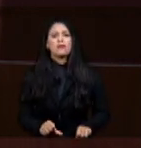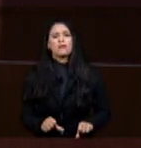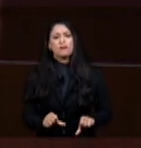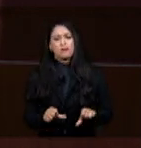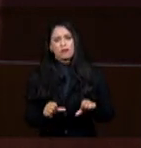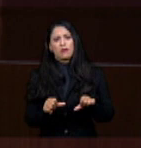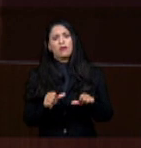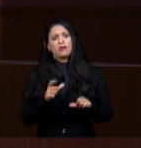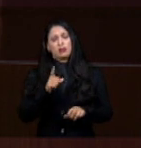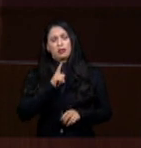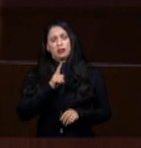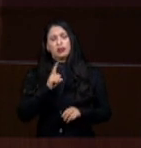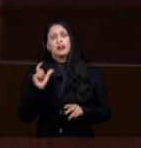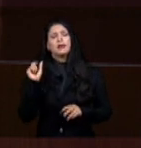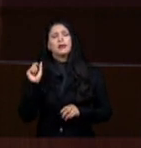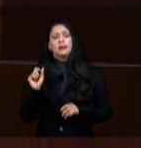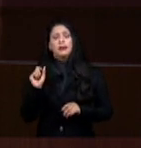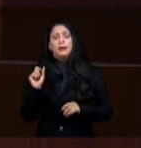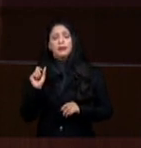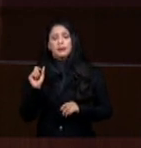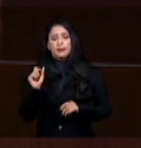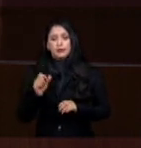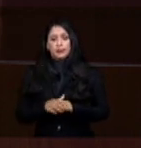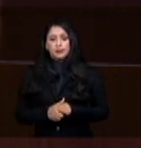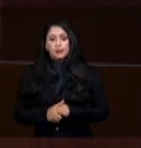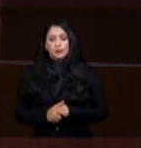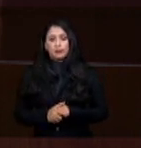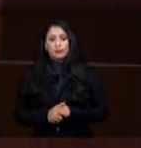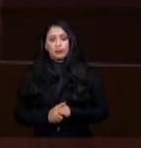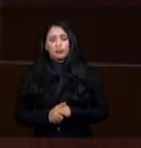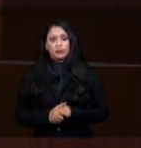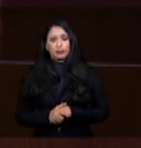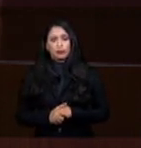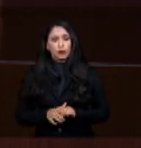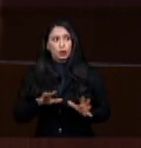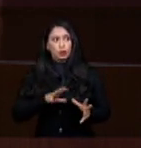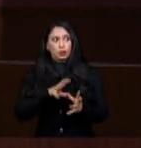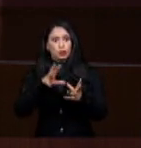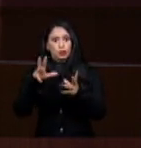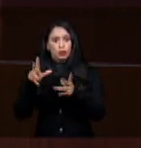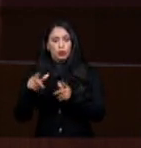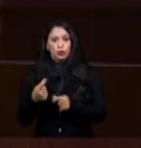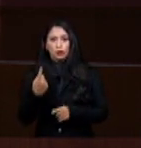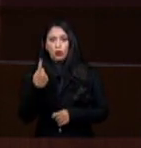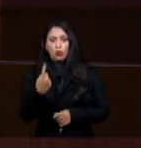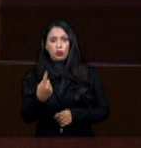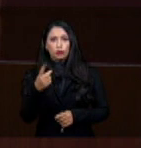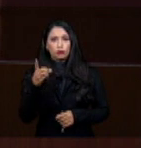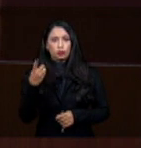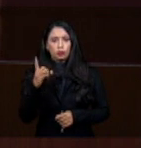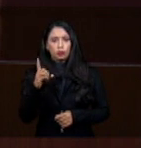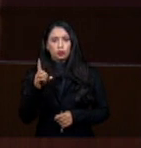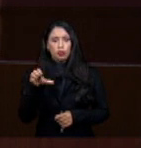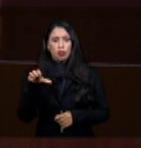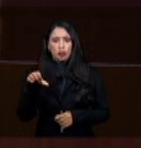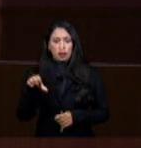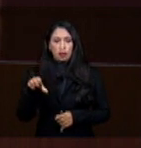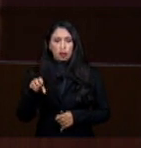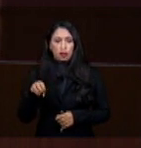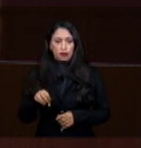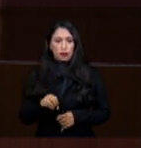a Seguindo a linha de indigência do Banco Mundial que aquela de um dólar e 90 por dia